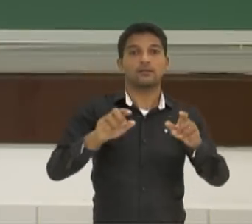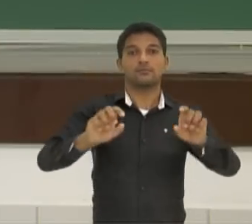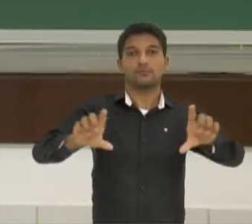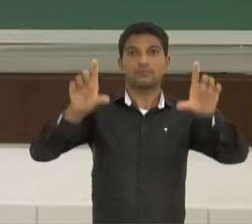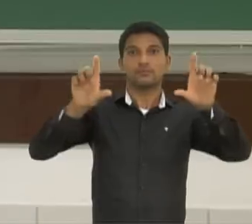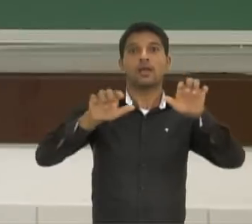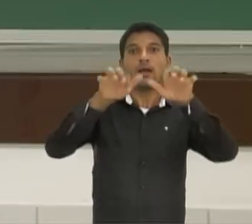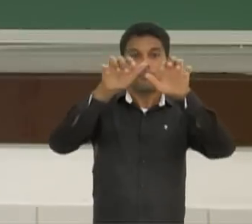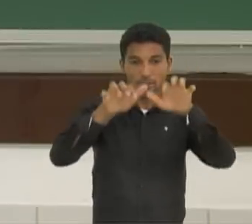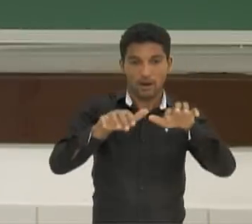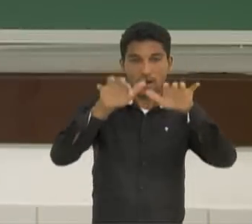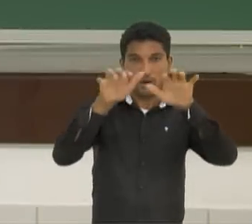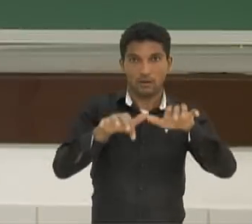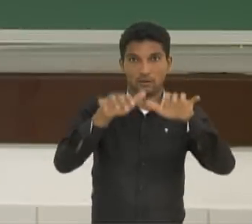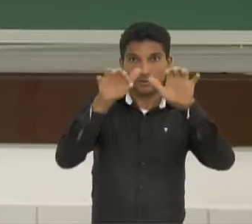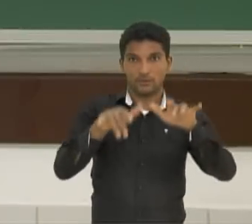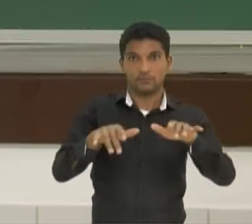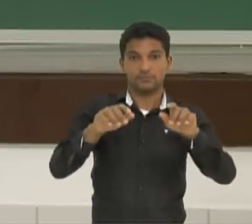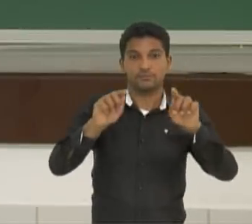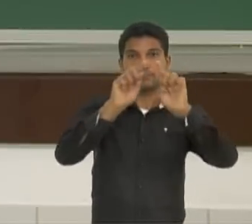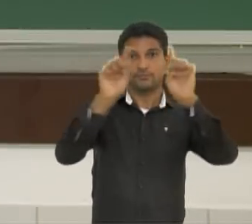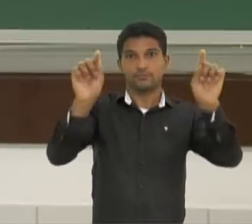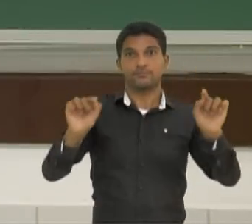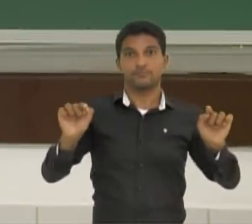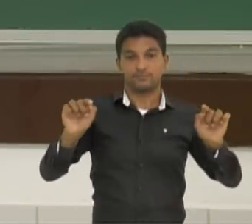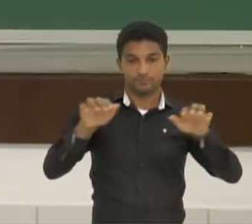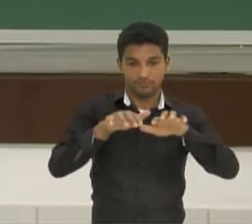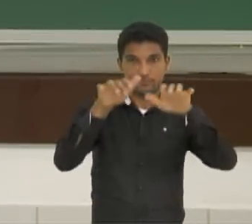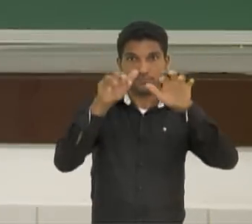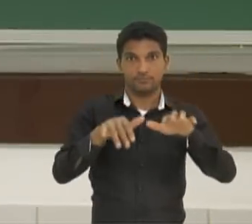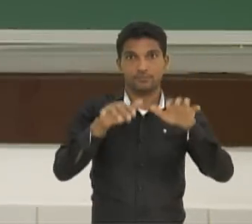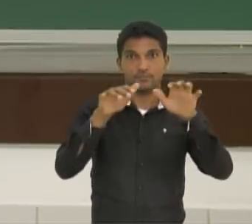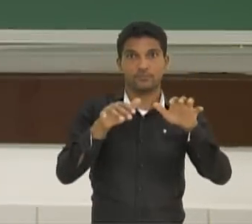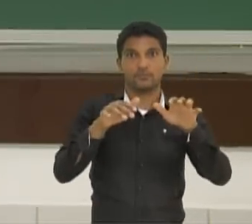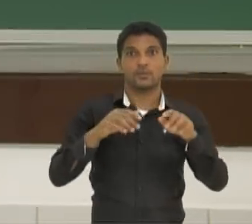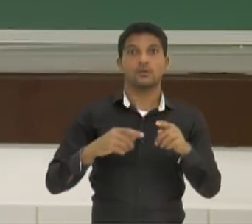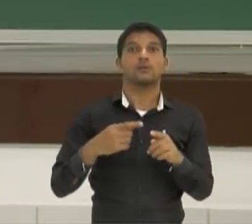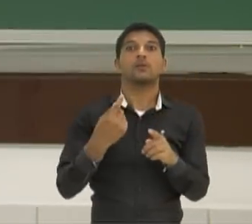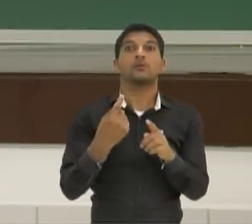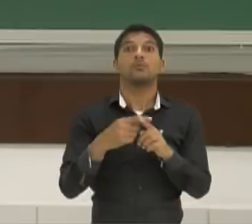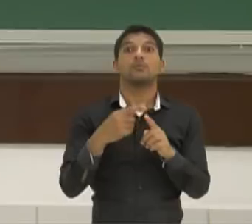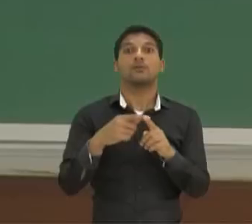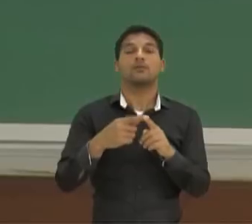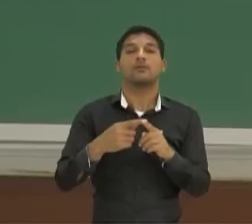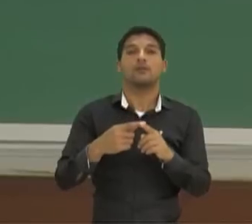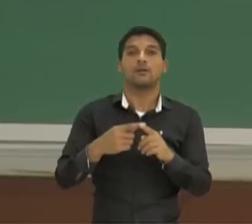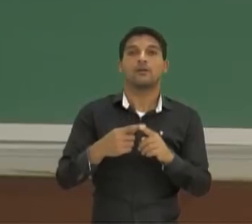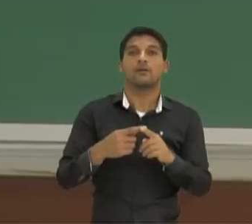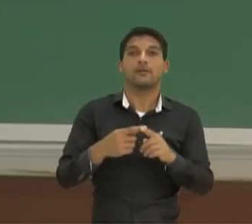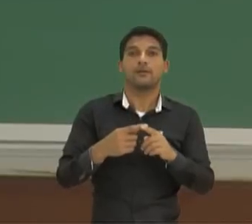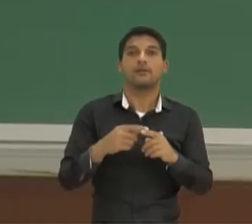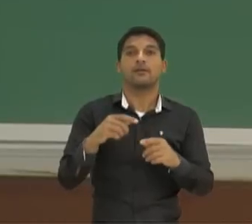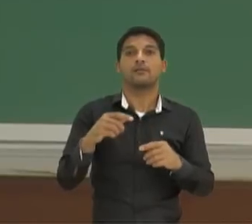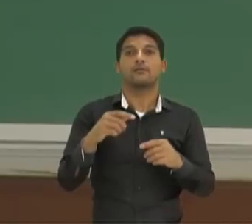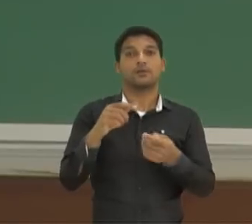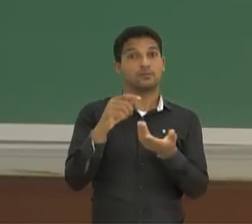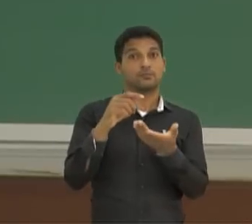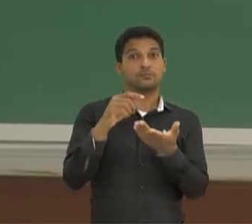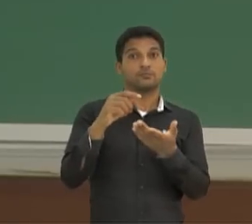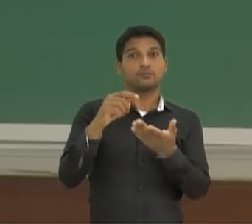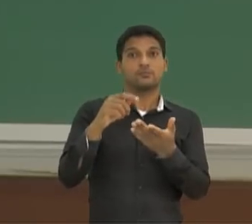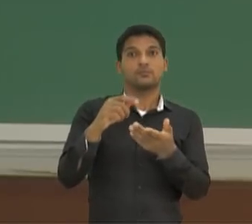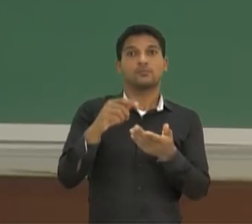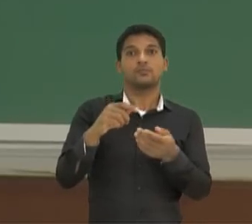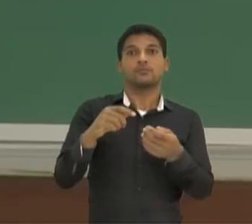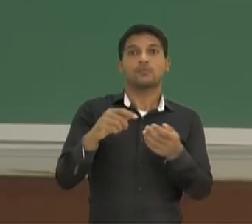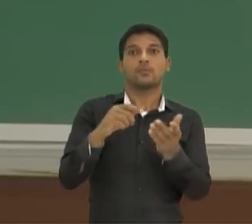carta deve ser escrita pelos meios digitais, porque assim, até por questão de consciência ambiental, a gente acaba economizando papel, economiza tempo,